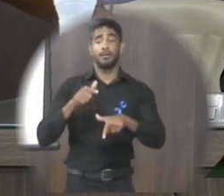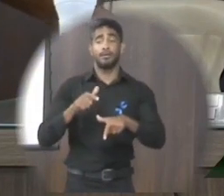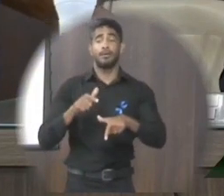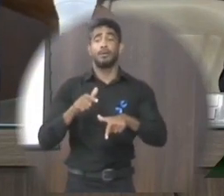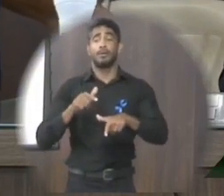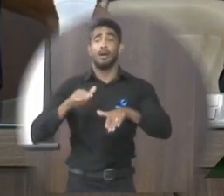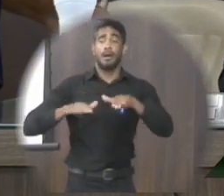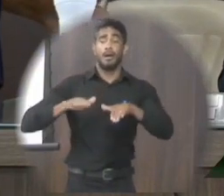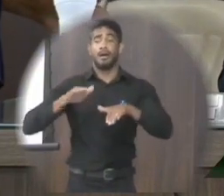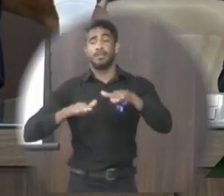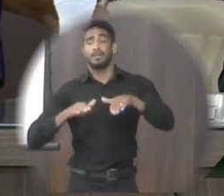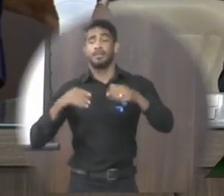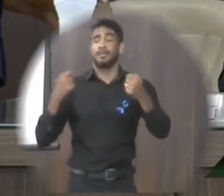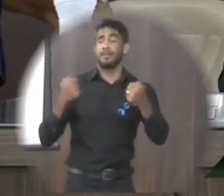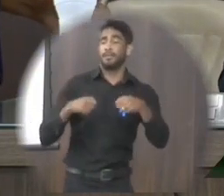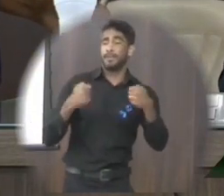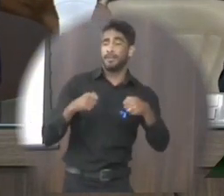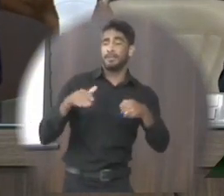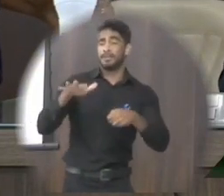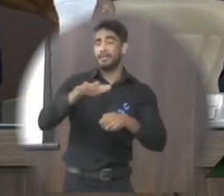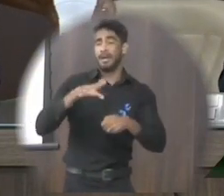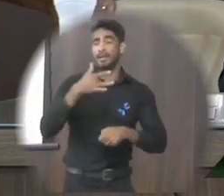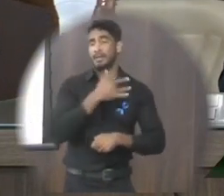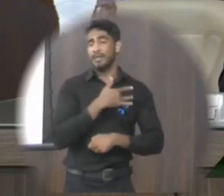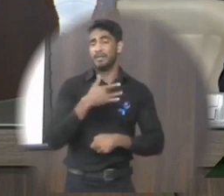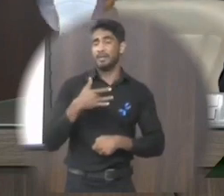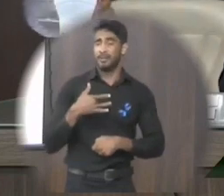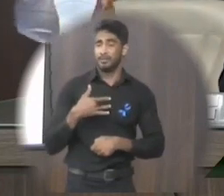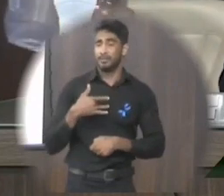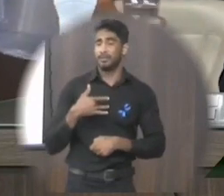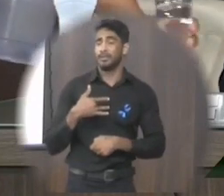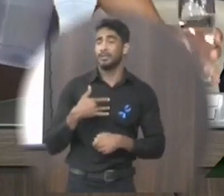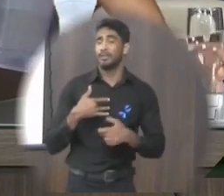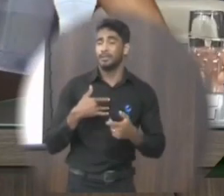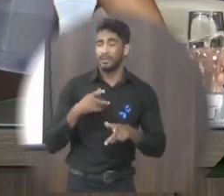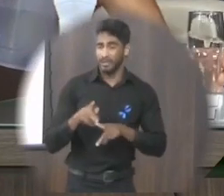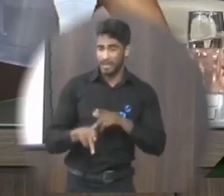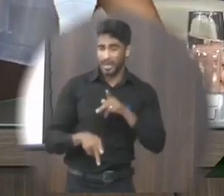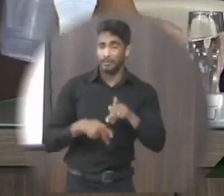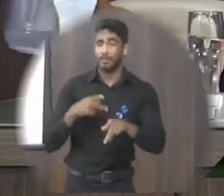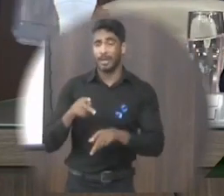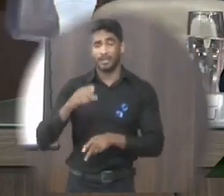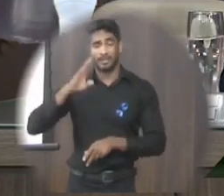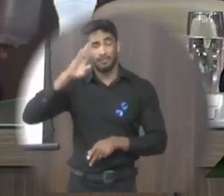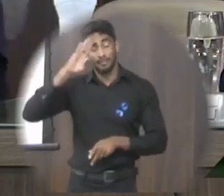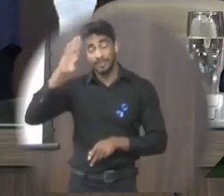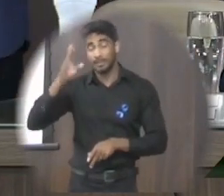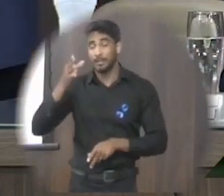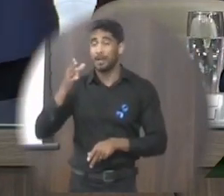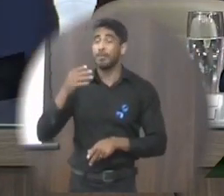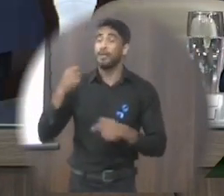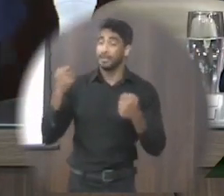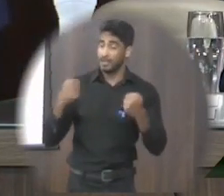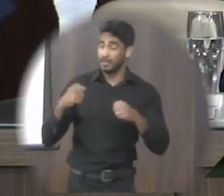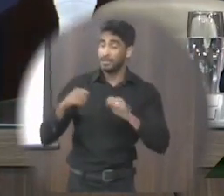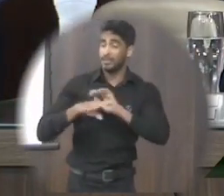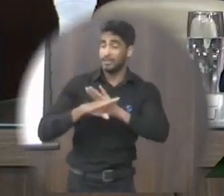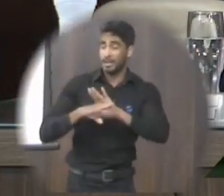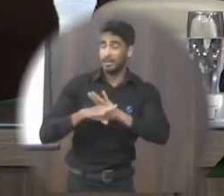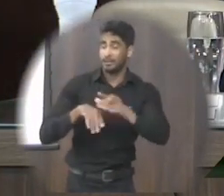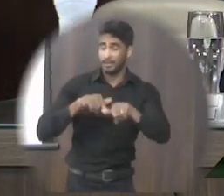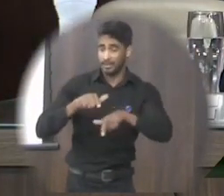vez que as necessidades da área de saúde também não cessam, e a população, que é a principal interessada e beneficiada desse